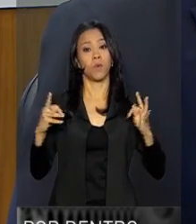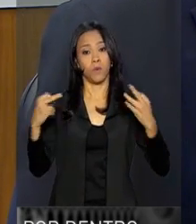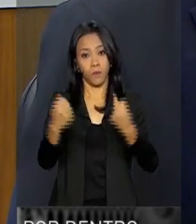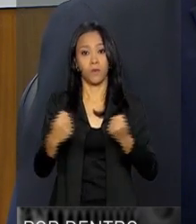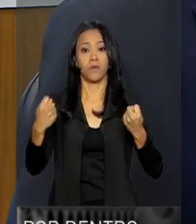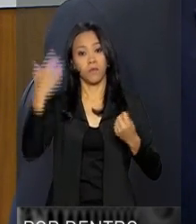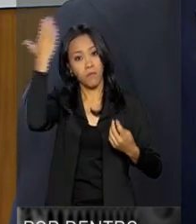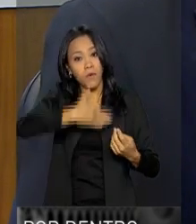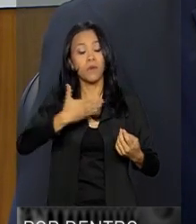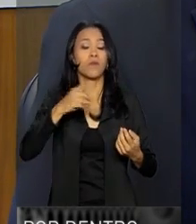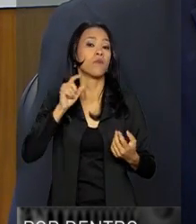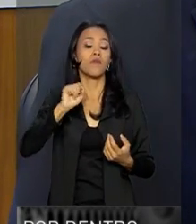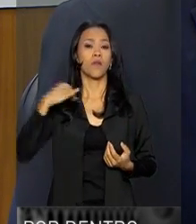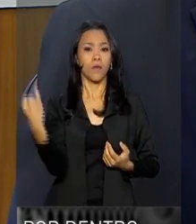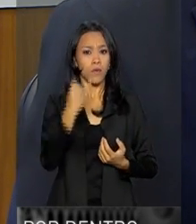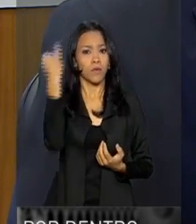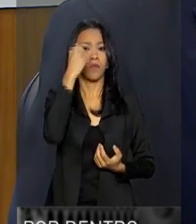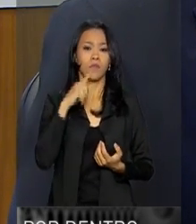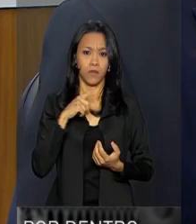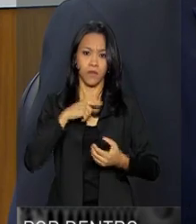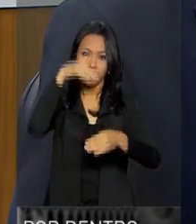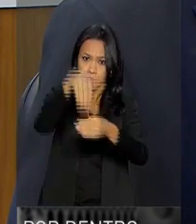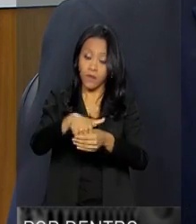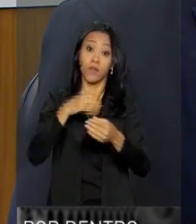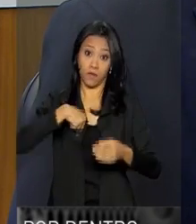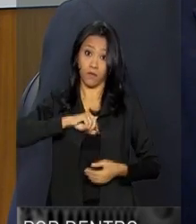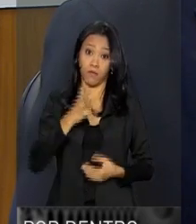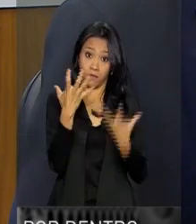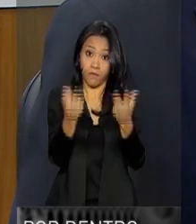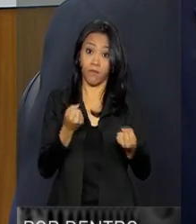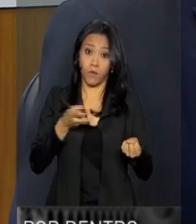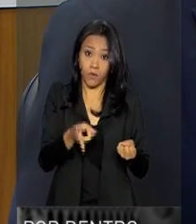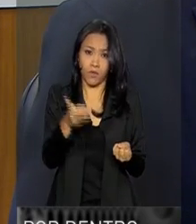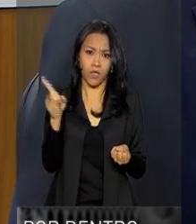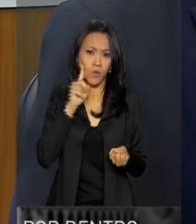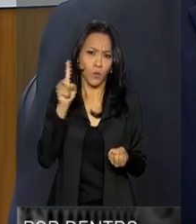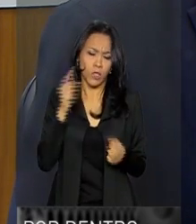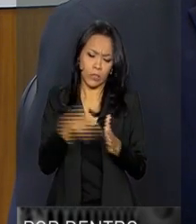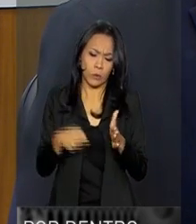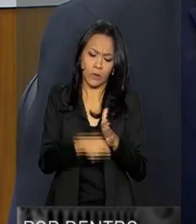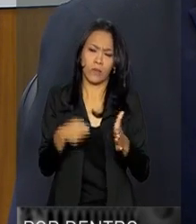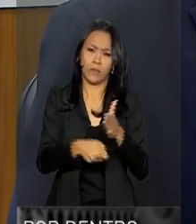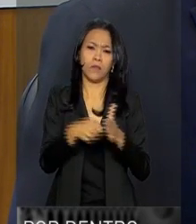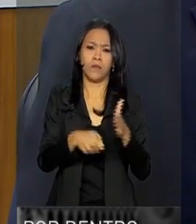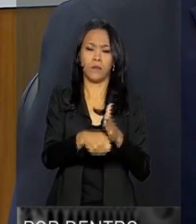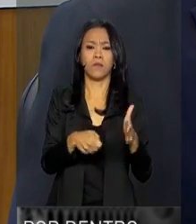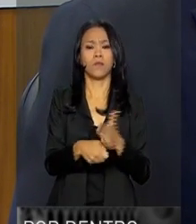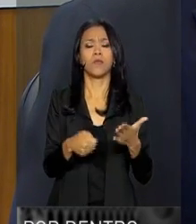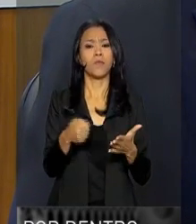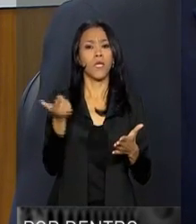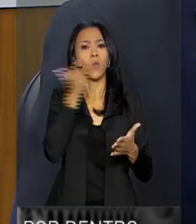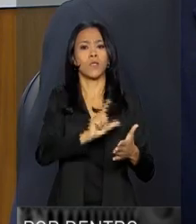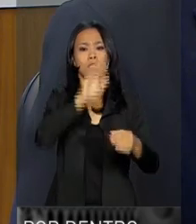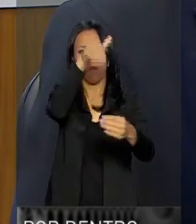mostram a importância de se ter a votação e nós continuaremos lutando diariamente continuamente para que haja a votação